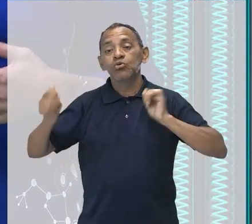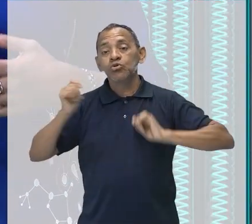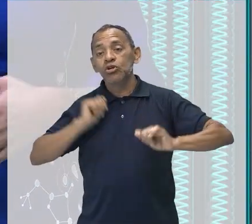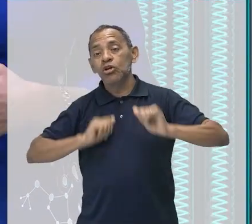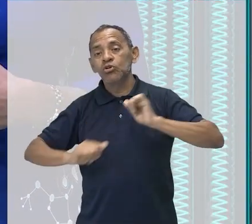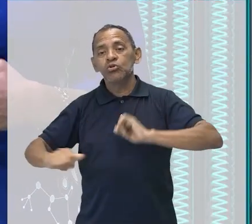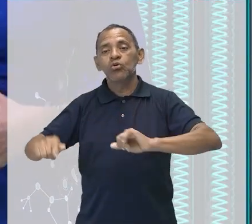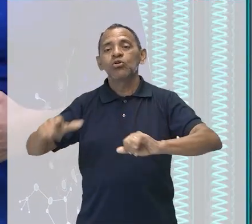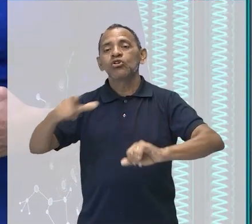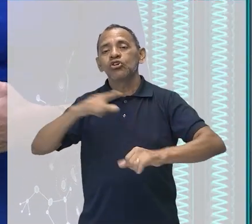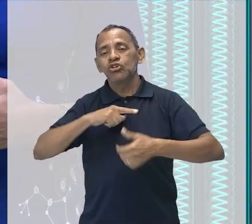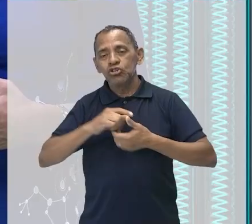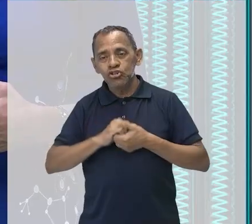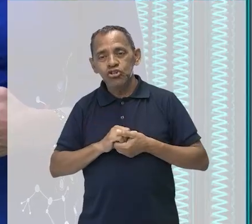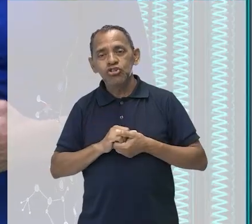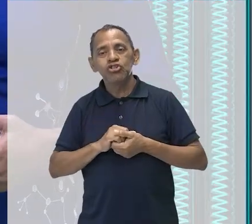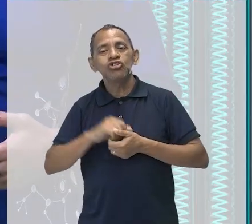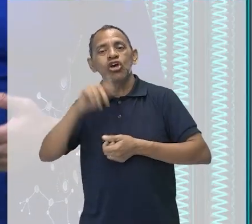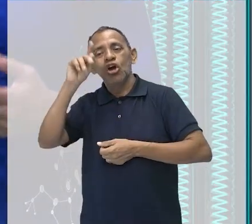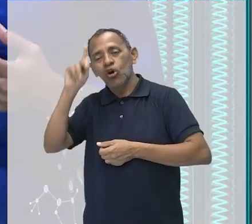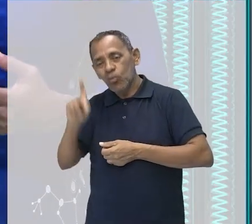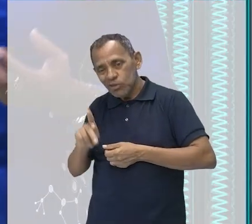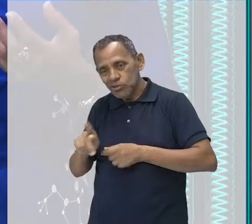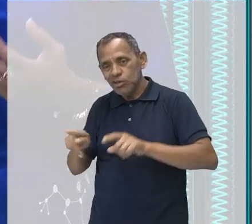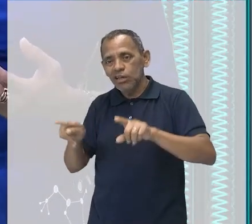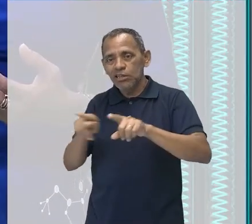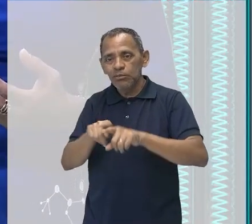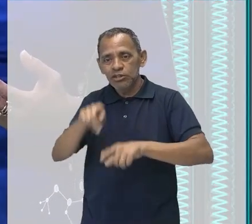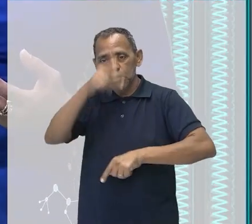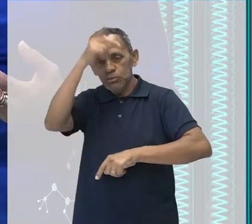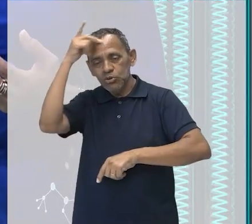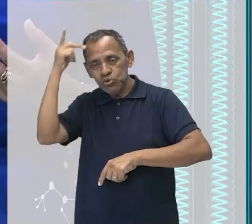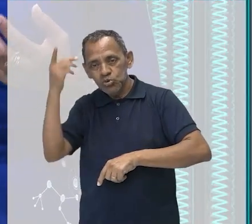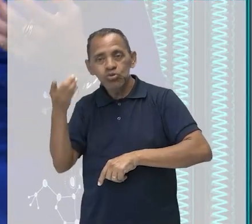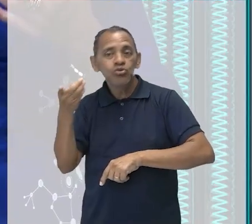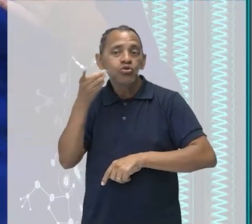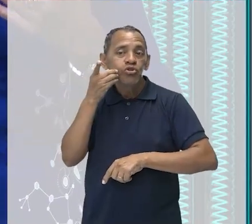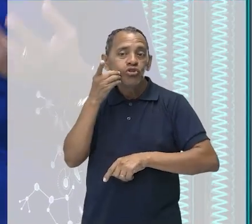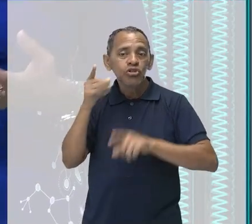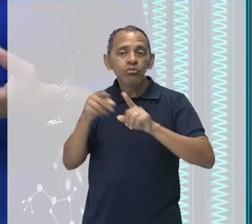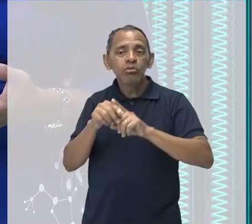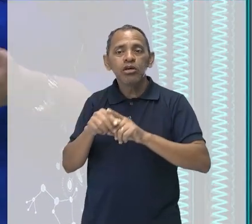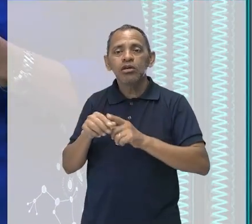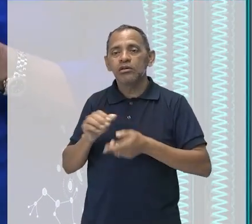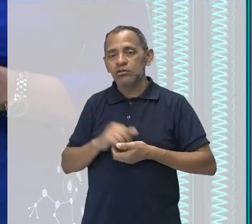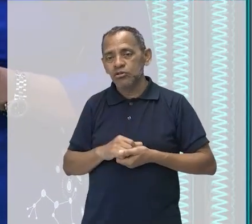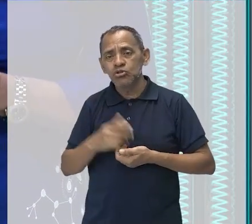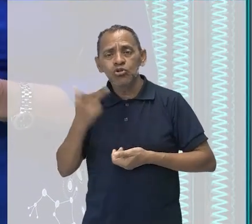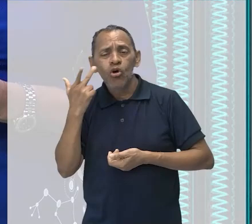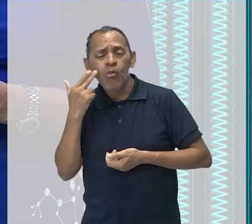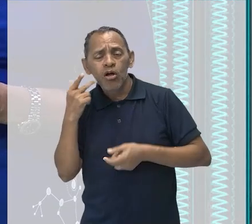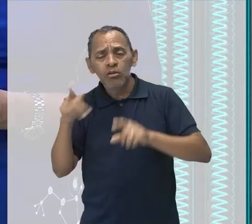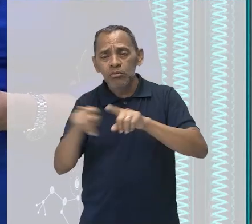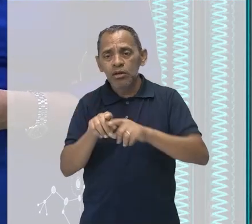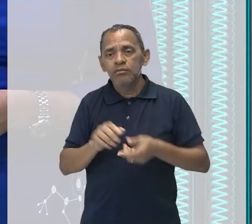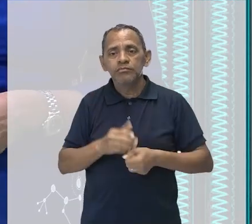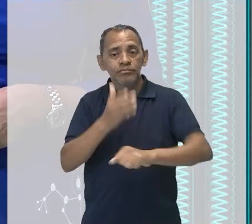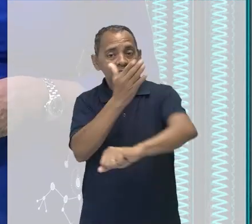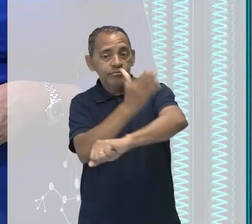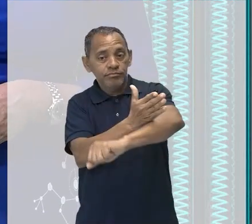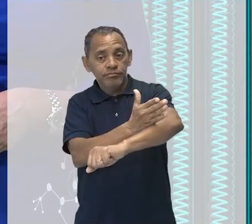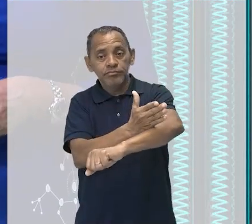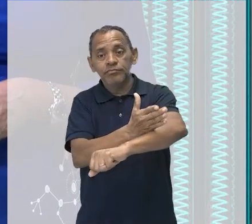comuns, da vida cotidiana. E lá na Idade Média, havia também a comédia